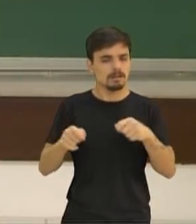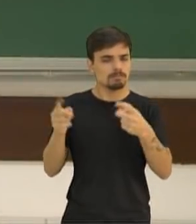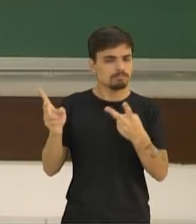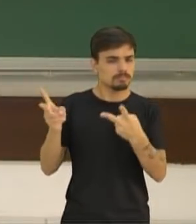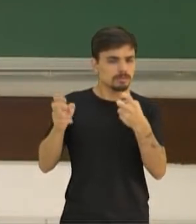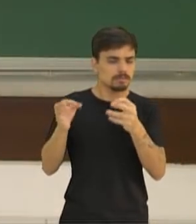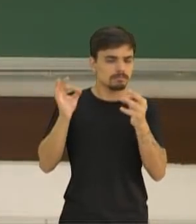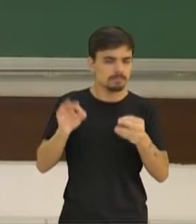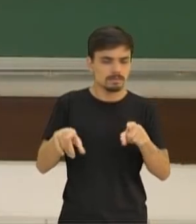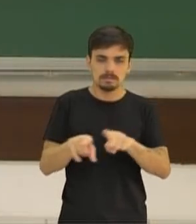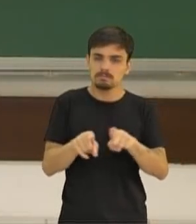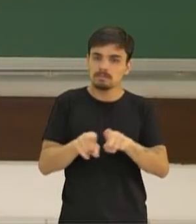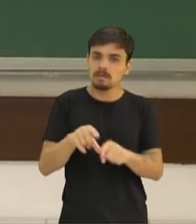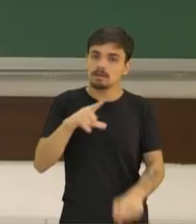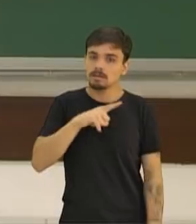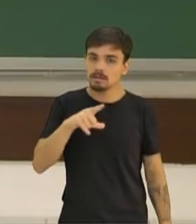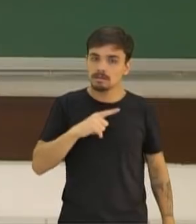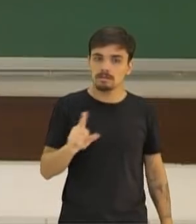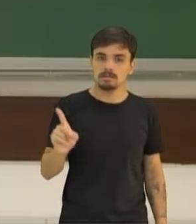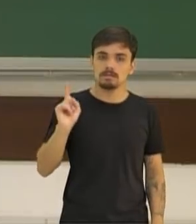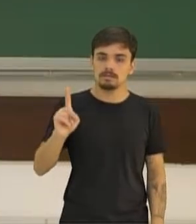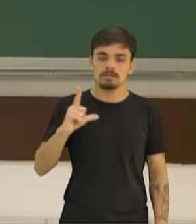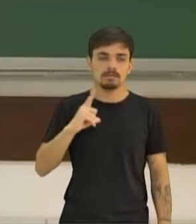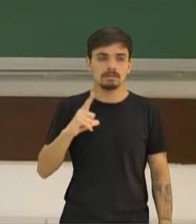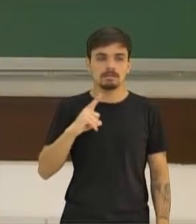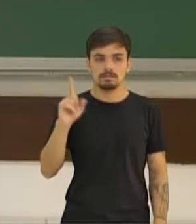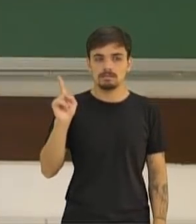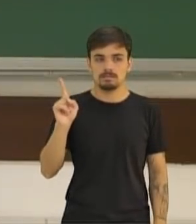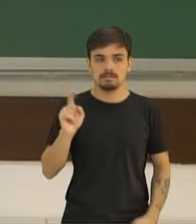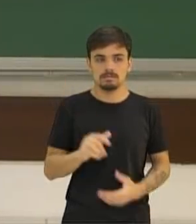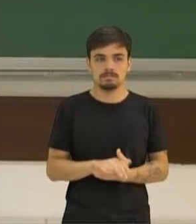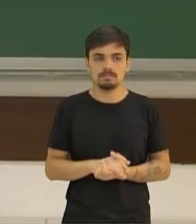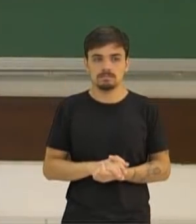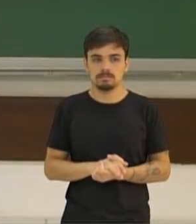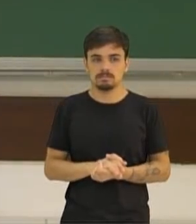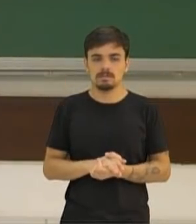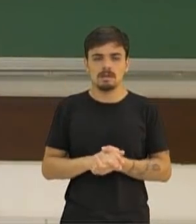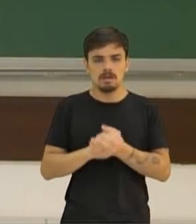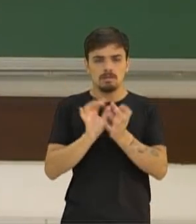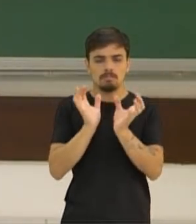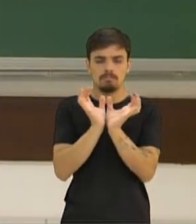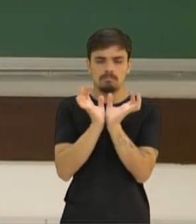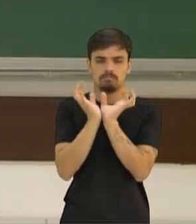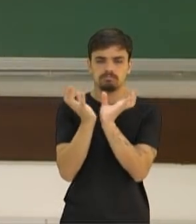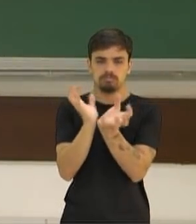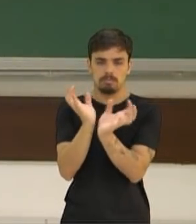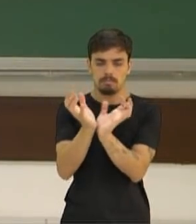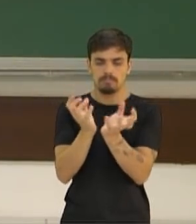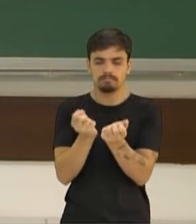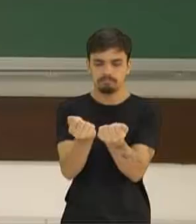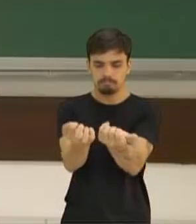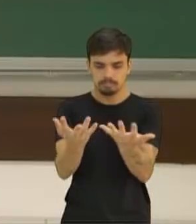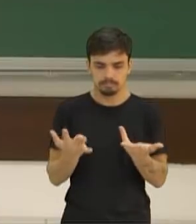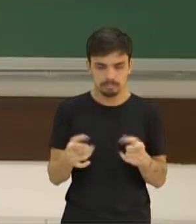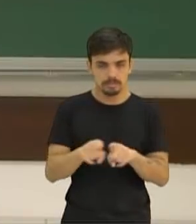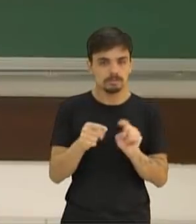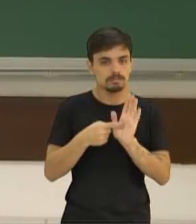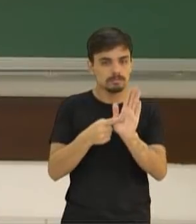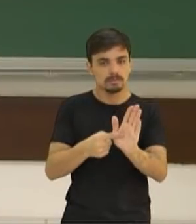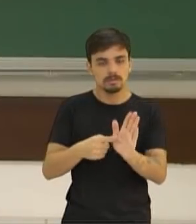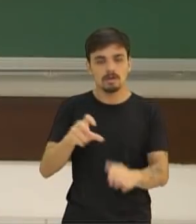mesmo. Eu tenho, a Hortifruti apresenta, então eu já tenho ali, né, quem que está